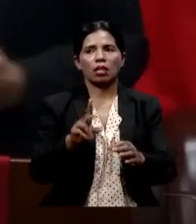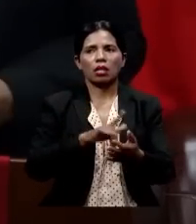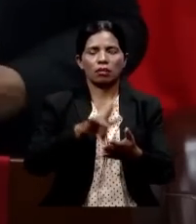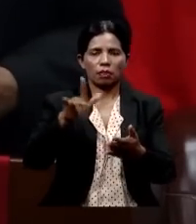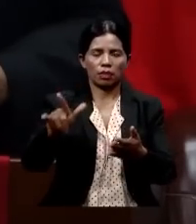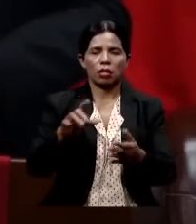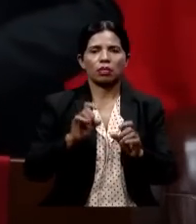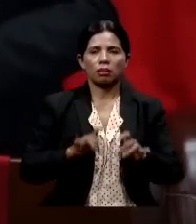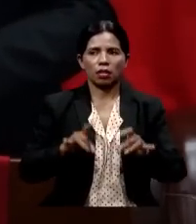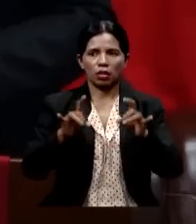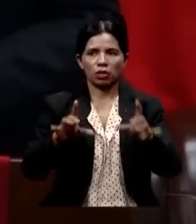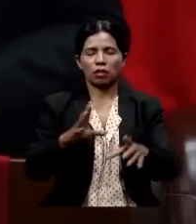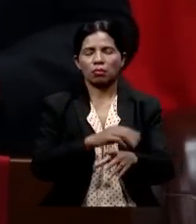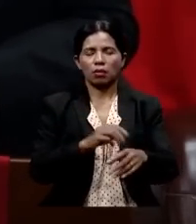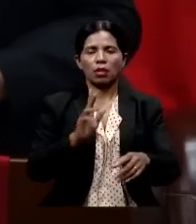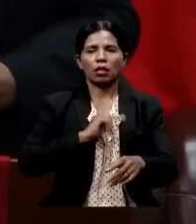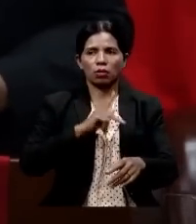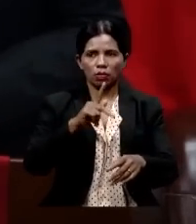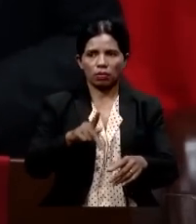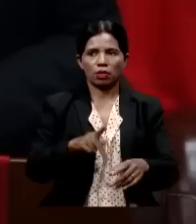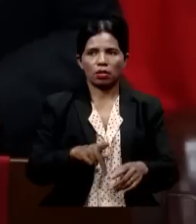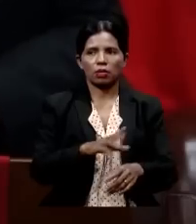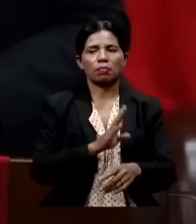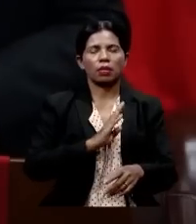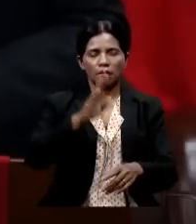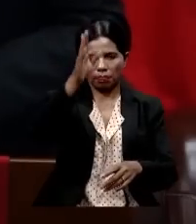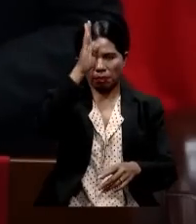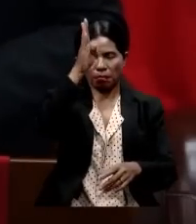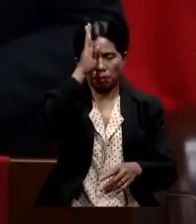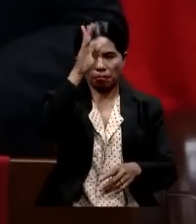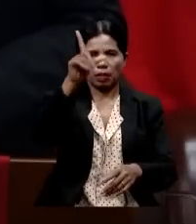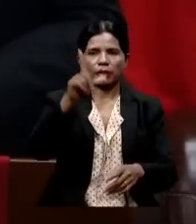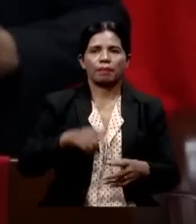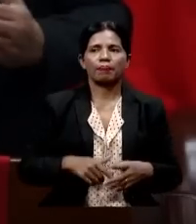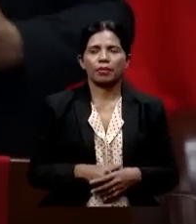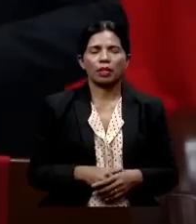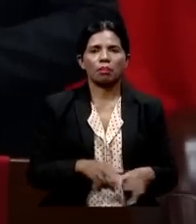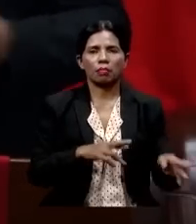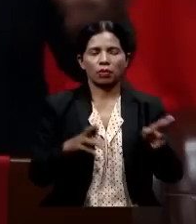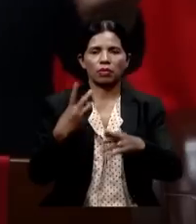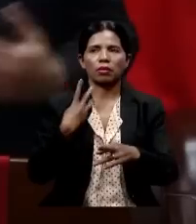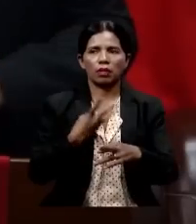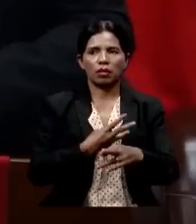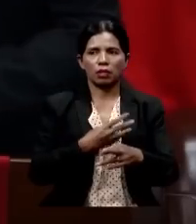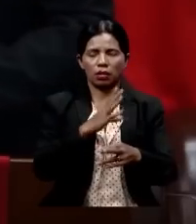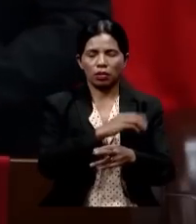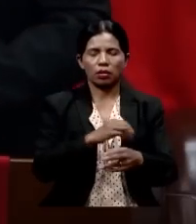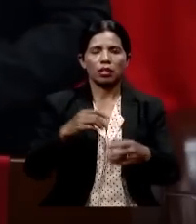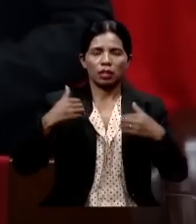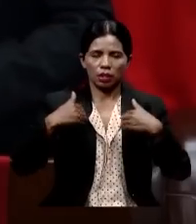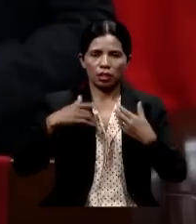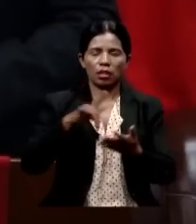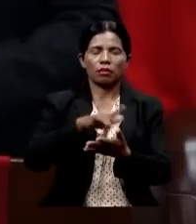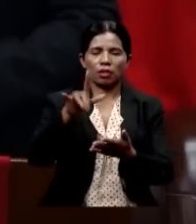Darwin o to ba Kupang o bele avião ne bele to ba Bali e bele ba to ba Bali mas pronto bot ne depois ia avião ruatan